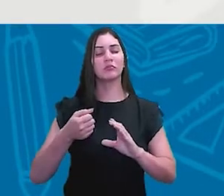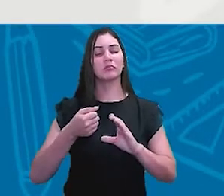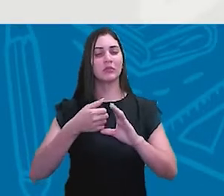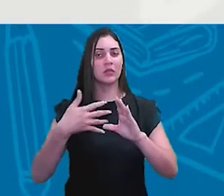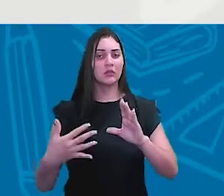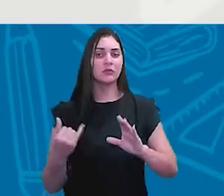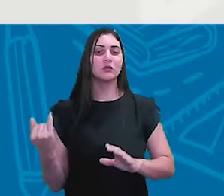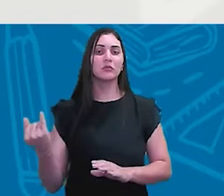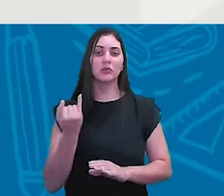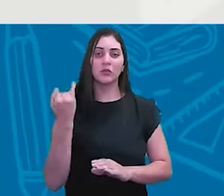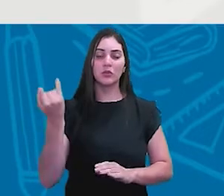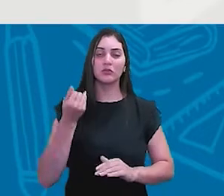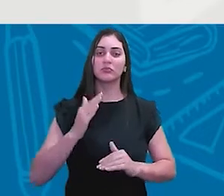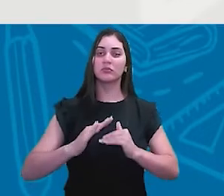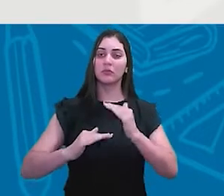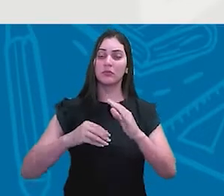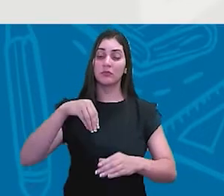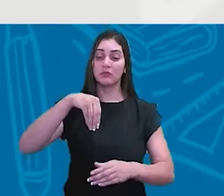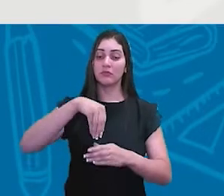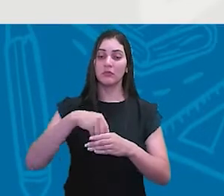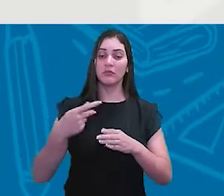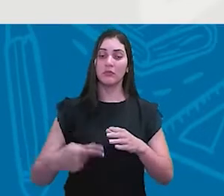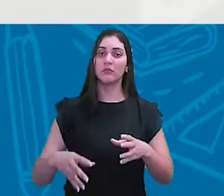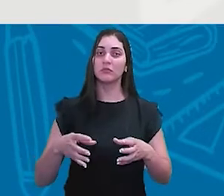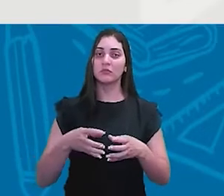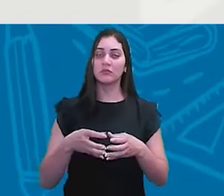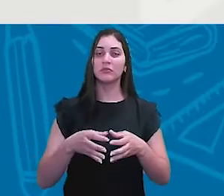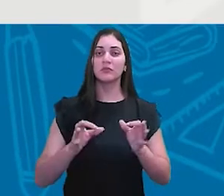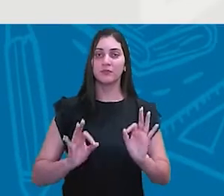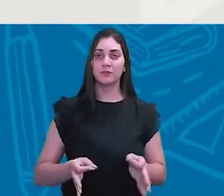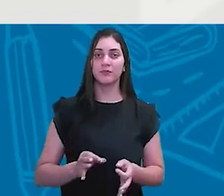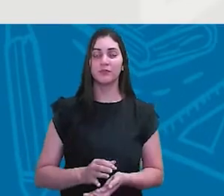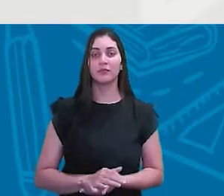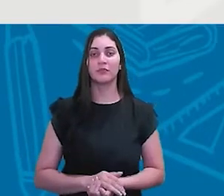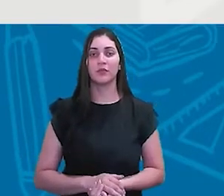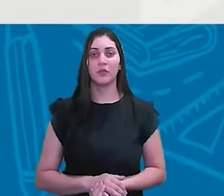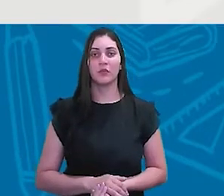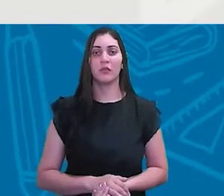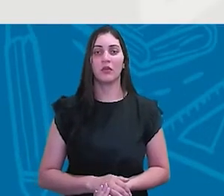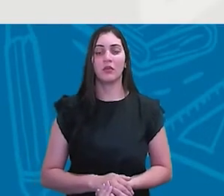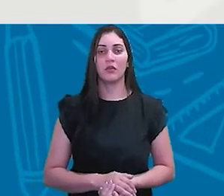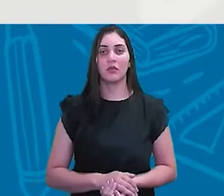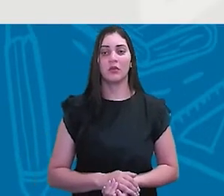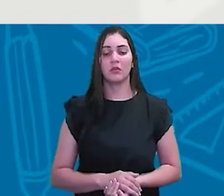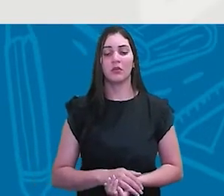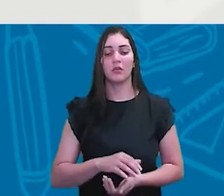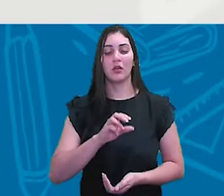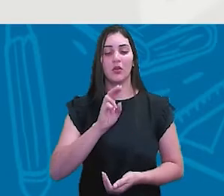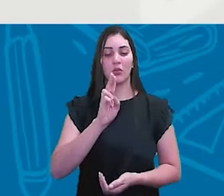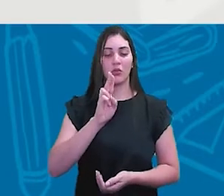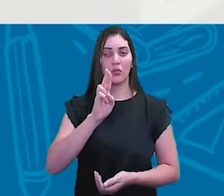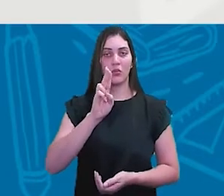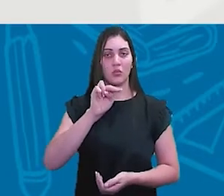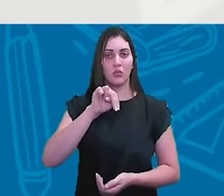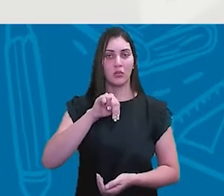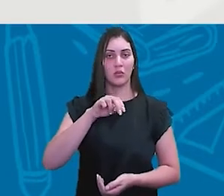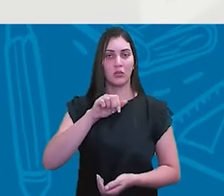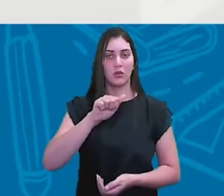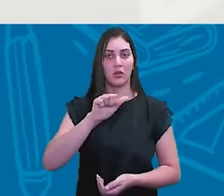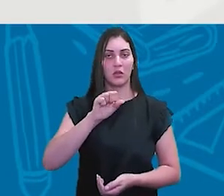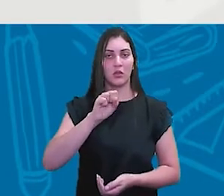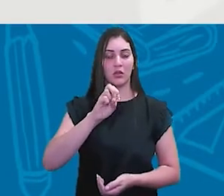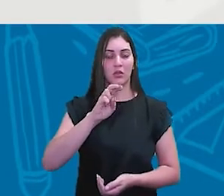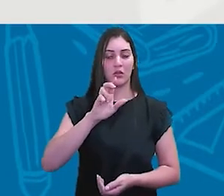desenvolvidos dentro desse grupo, certo? A Unasul, a União das